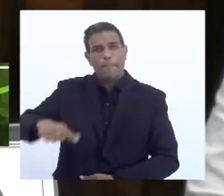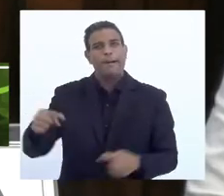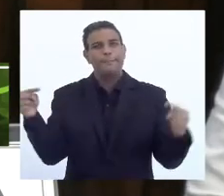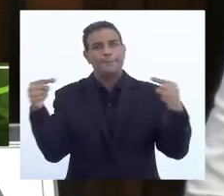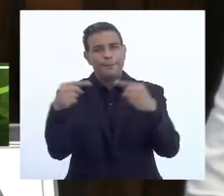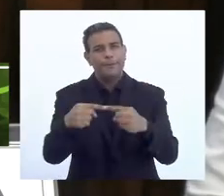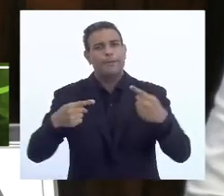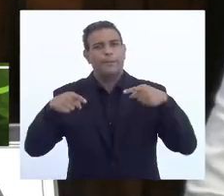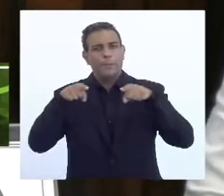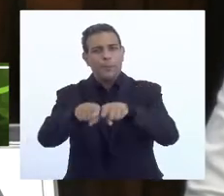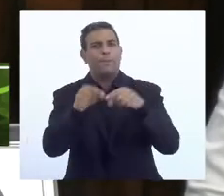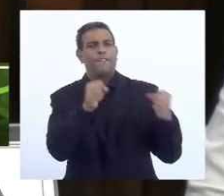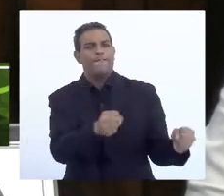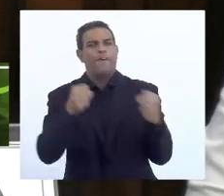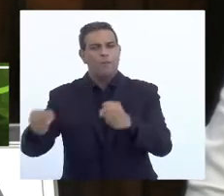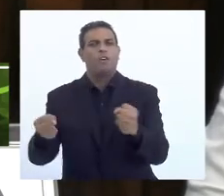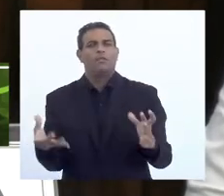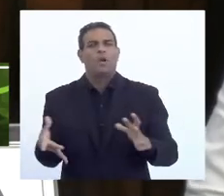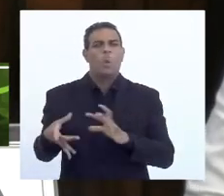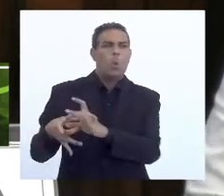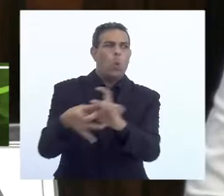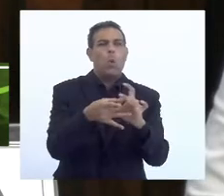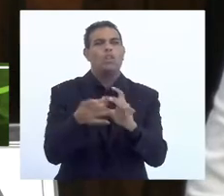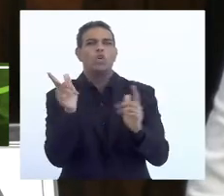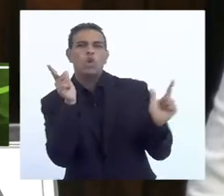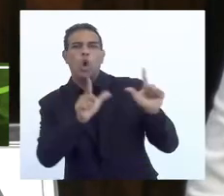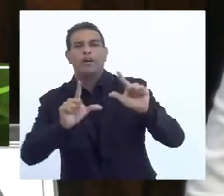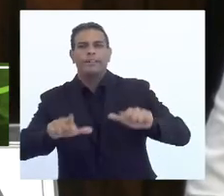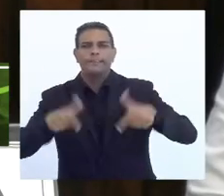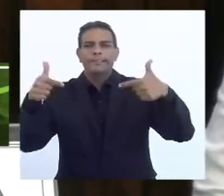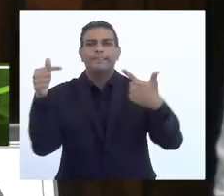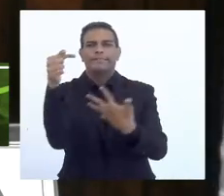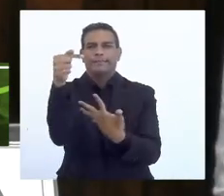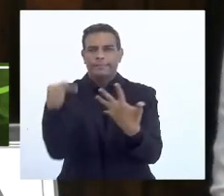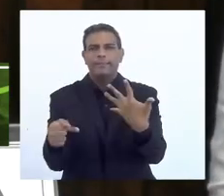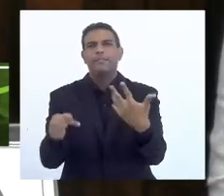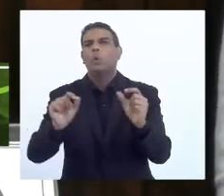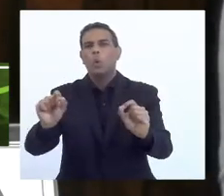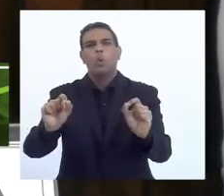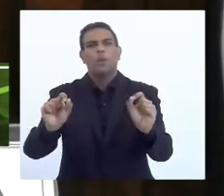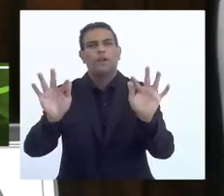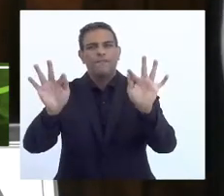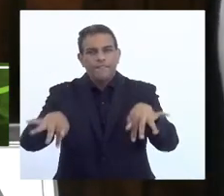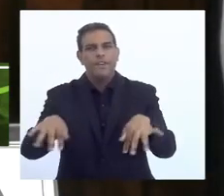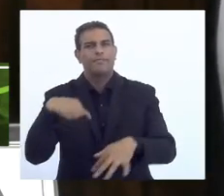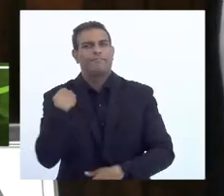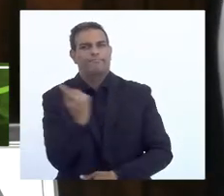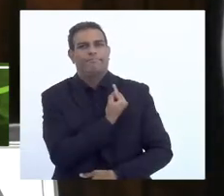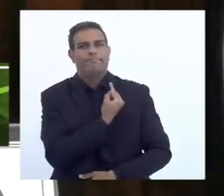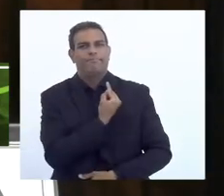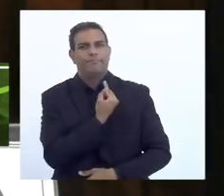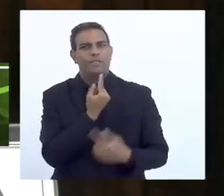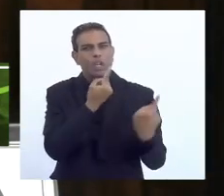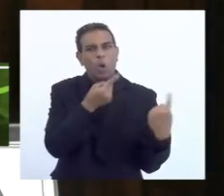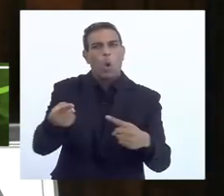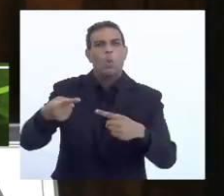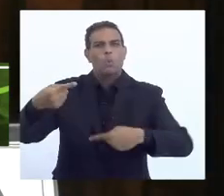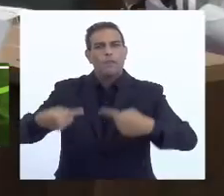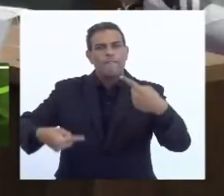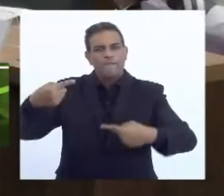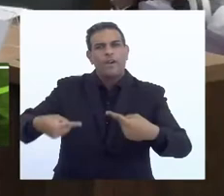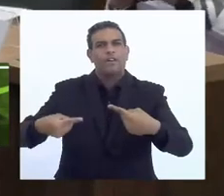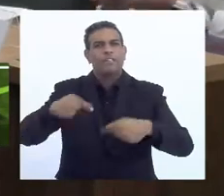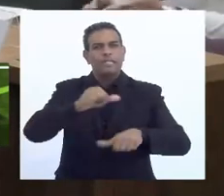enfrentá-la, nós temos mais força. E é com essa força que nós vamos derrotar a violência política de